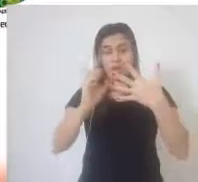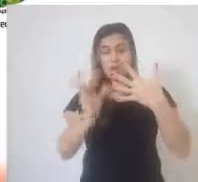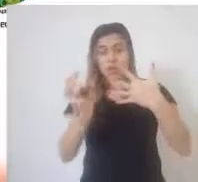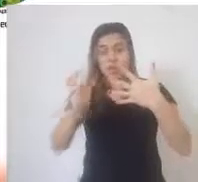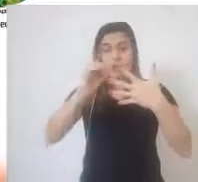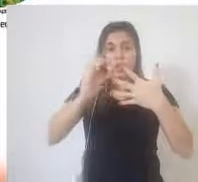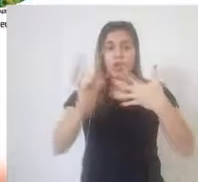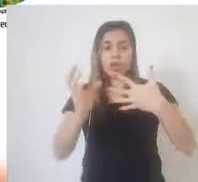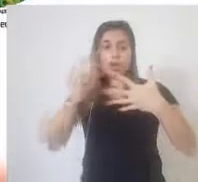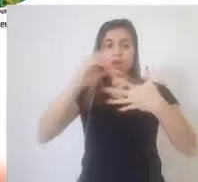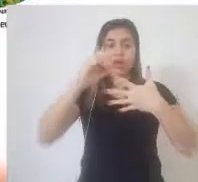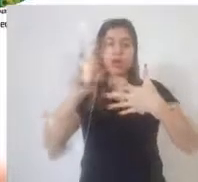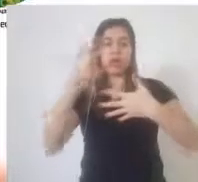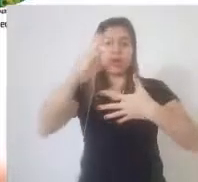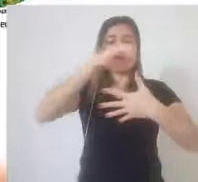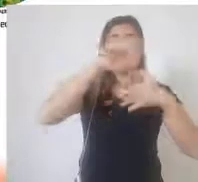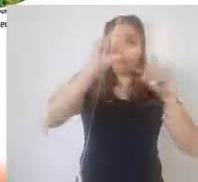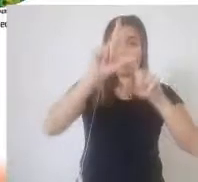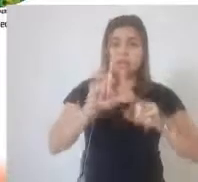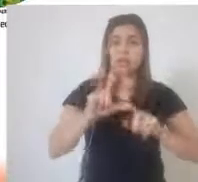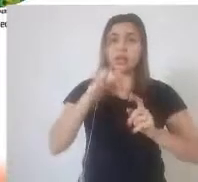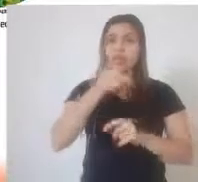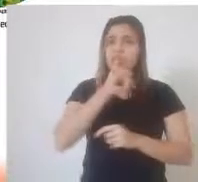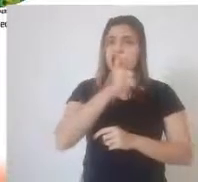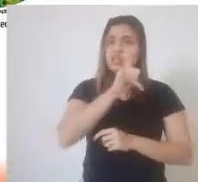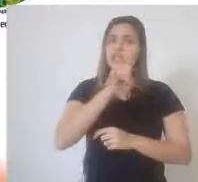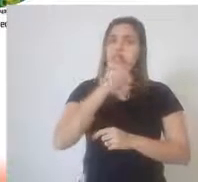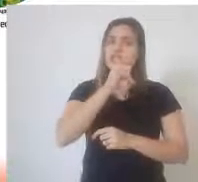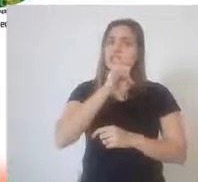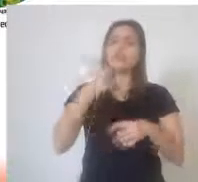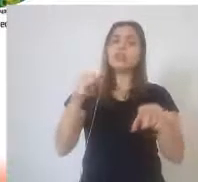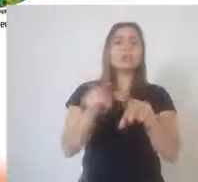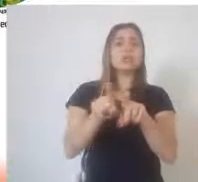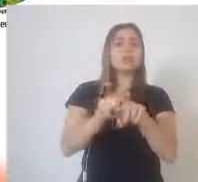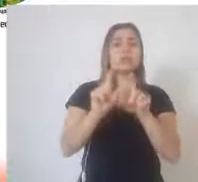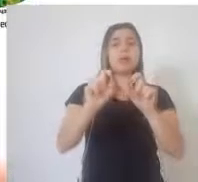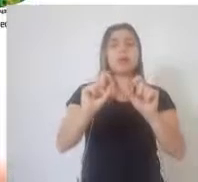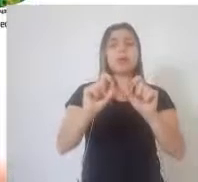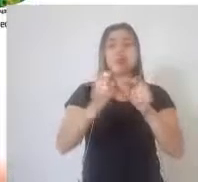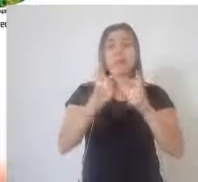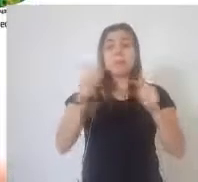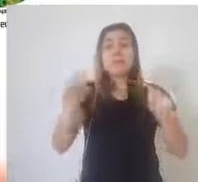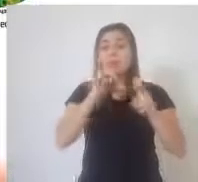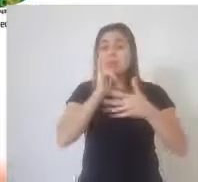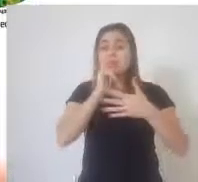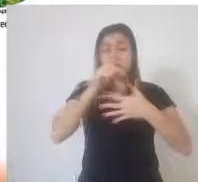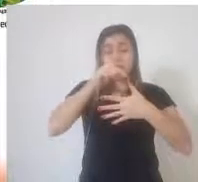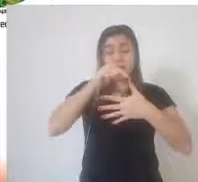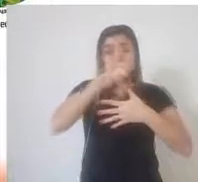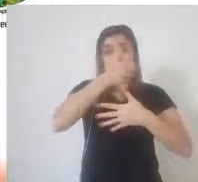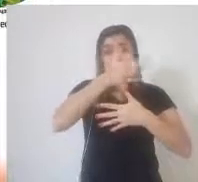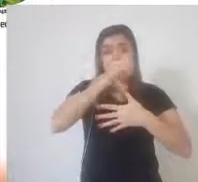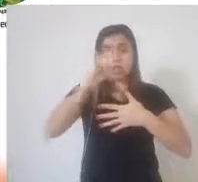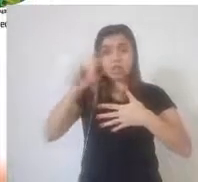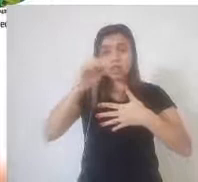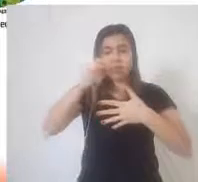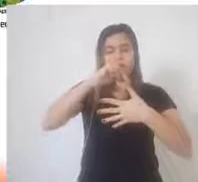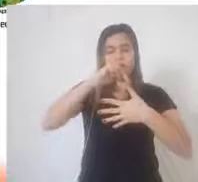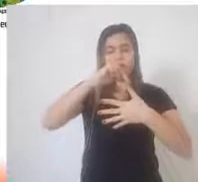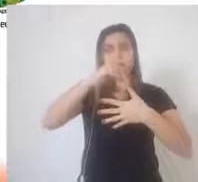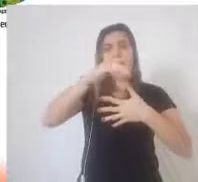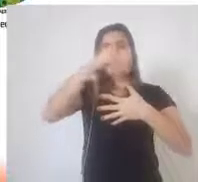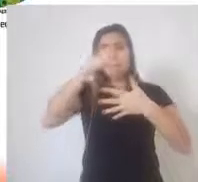dessa passagem de nutrientes, né, de matéria orgânica, ocorre uma perda dessa energia presente dentro